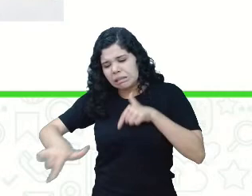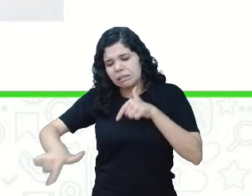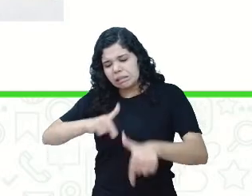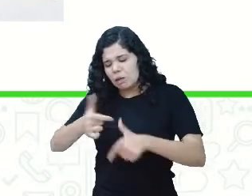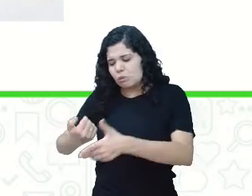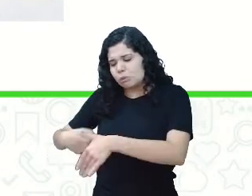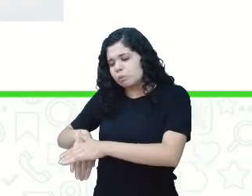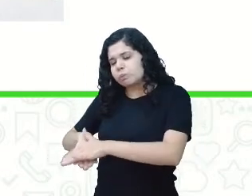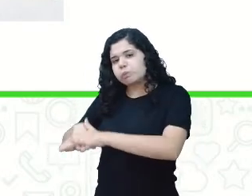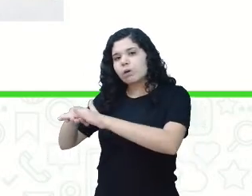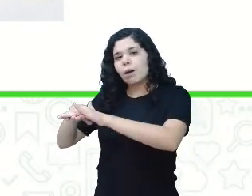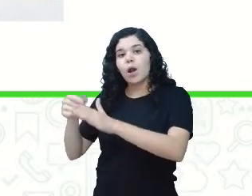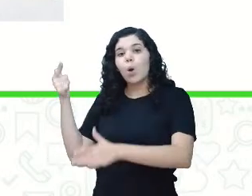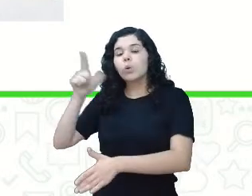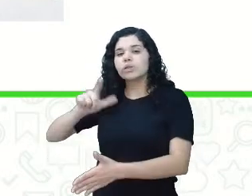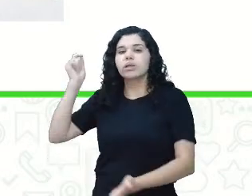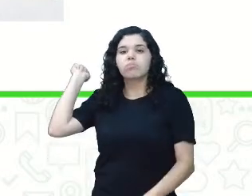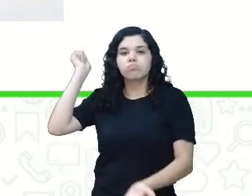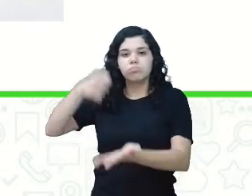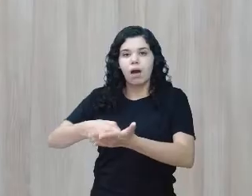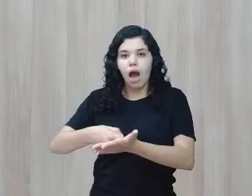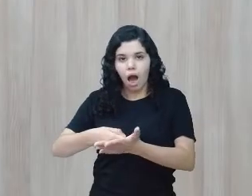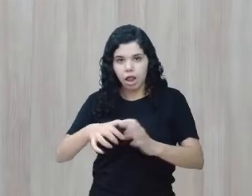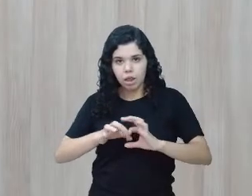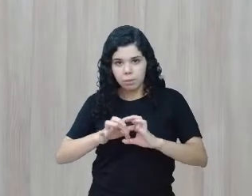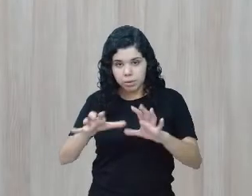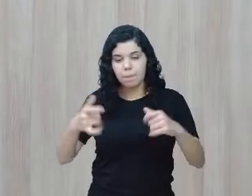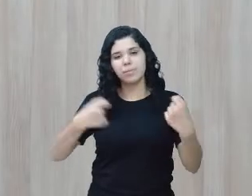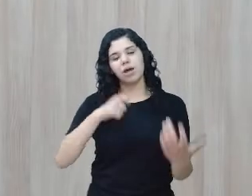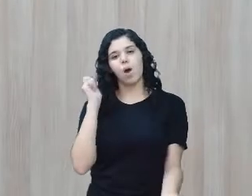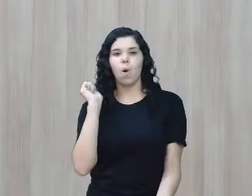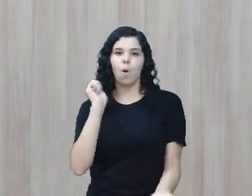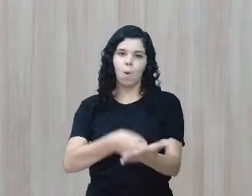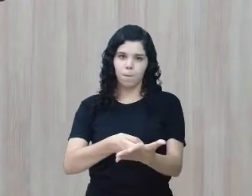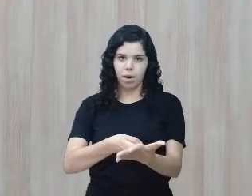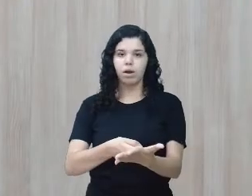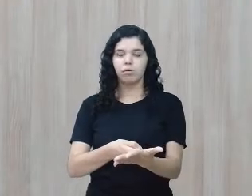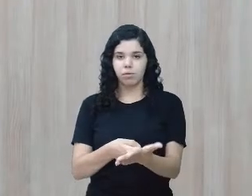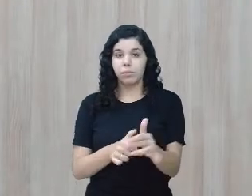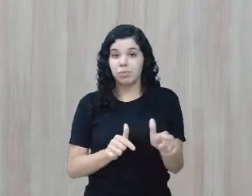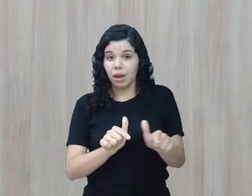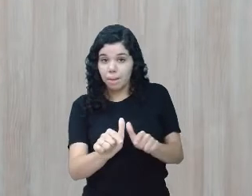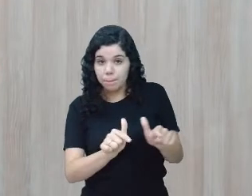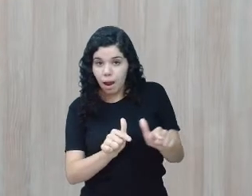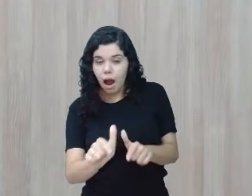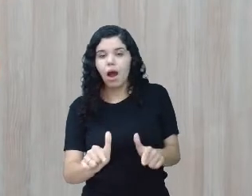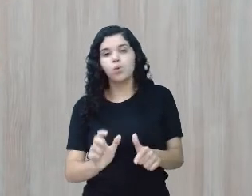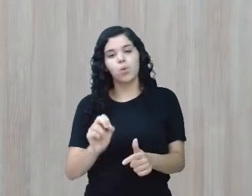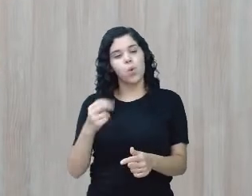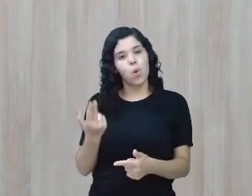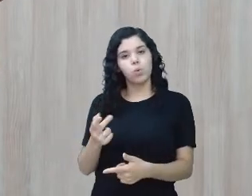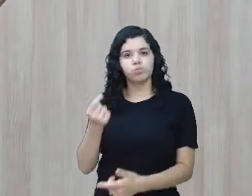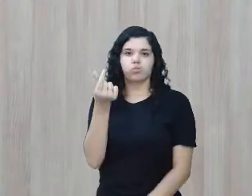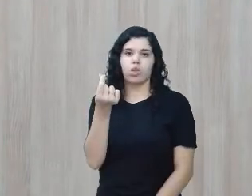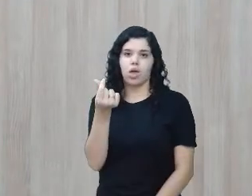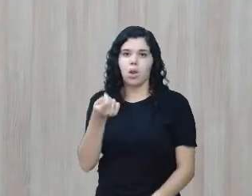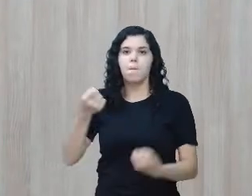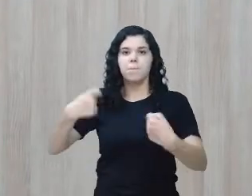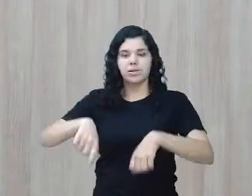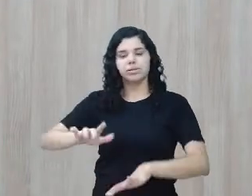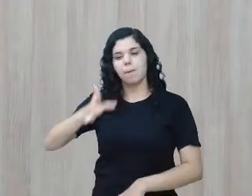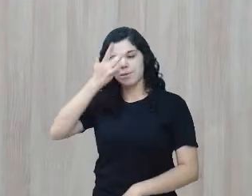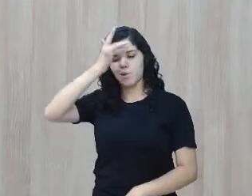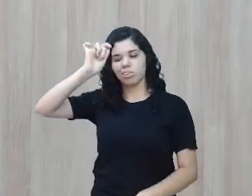tinha para comprar a liberdade, porque tinha que ser comprada com trabalho ou com dinheiro, mas tinha que ter um esforço por parte do